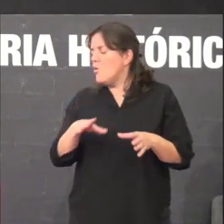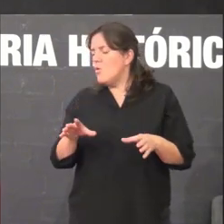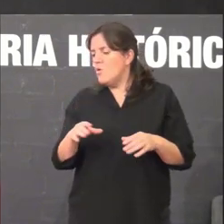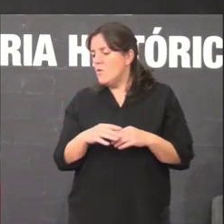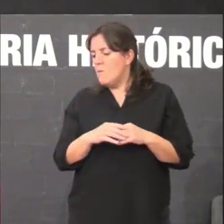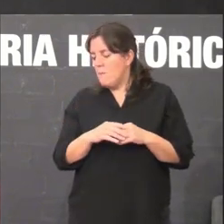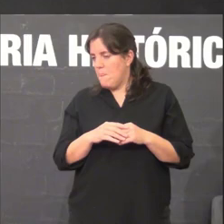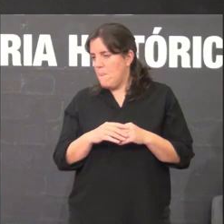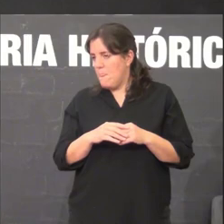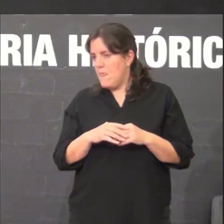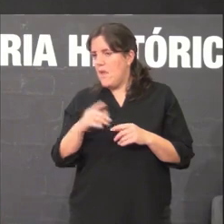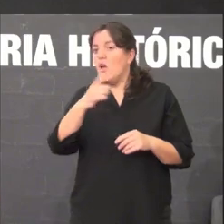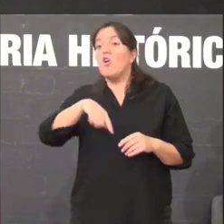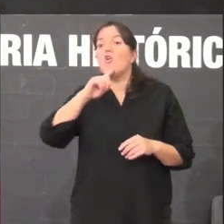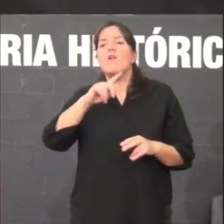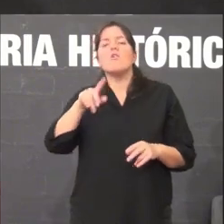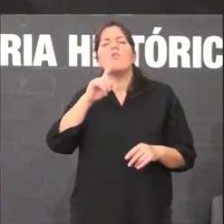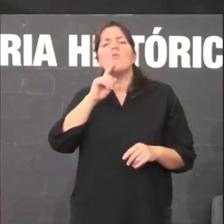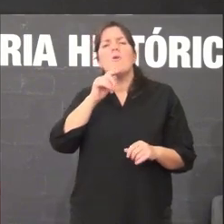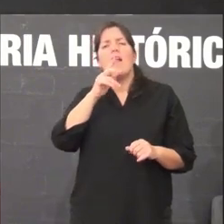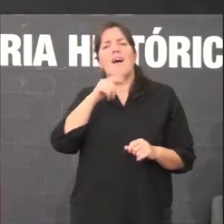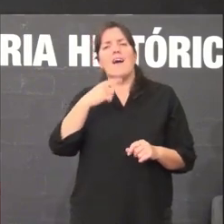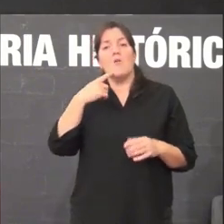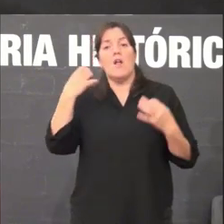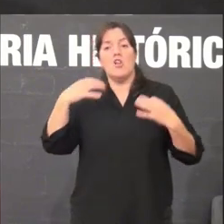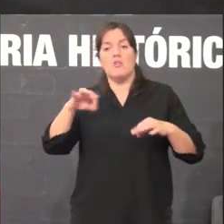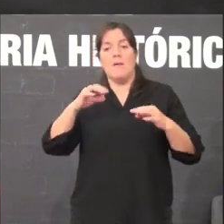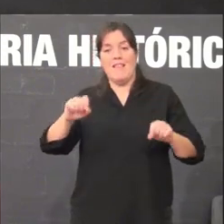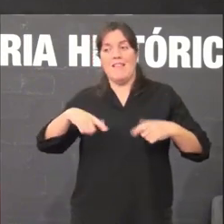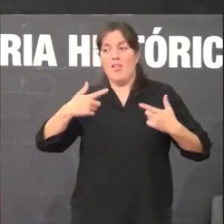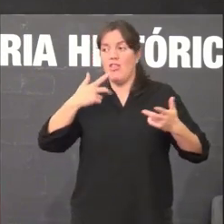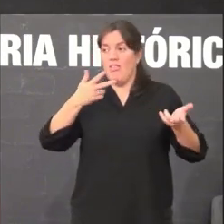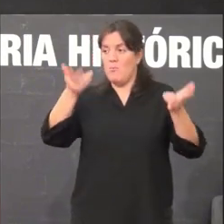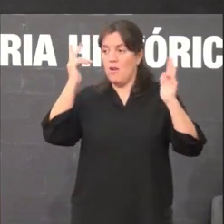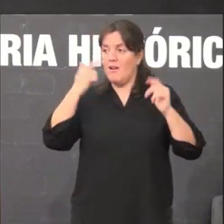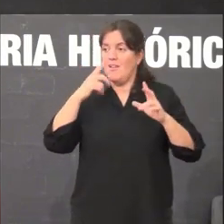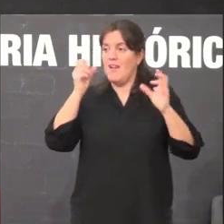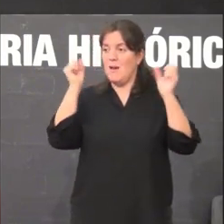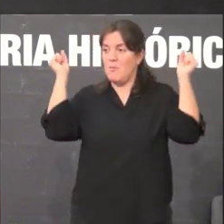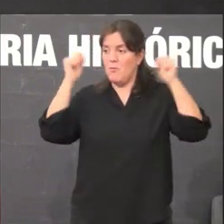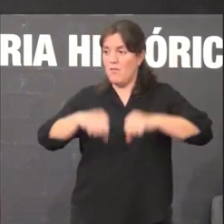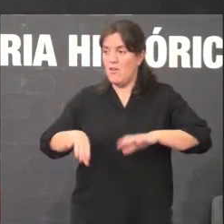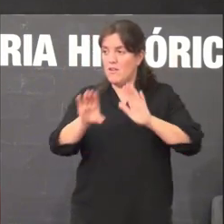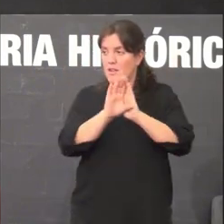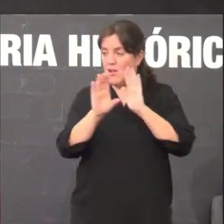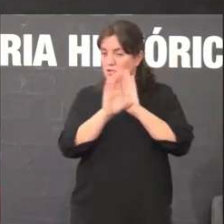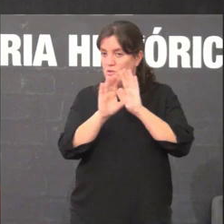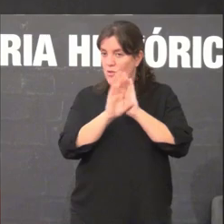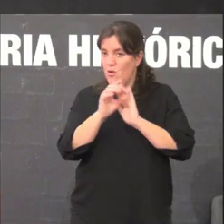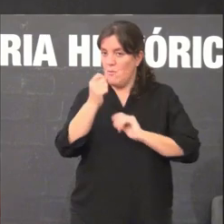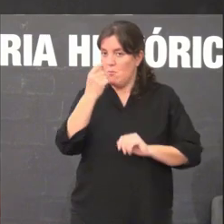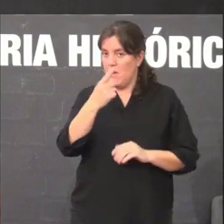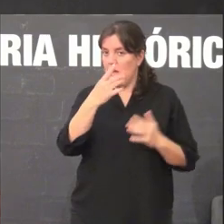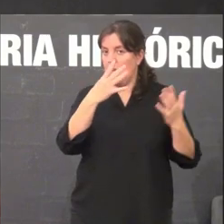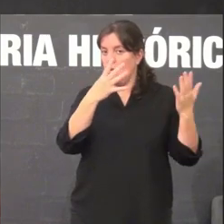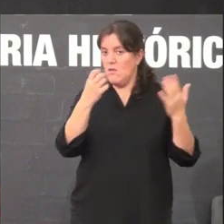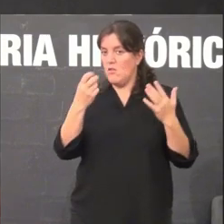com a normalização democrática, logo após a aprovação da Constituição, em abril de